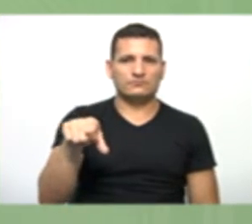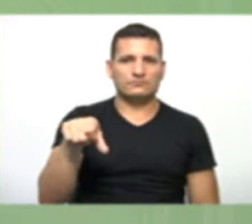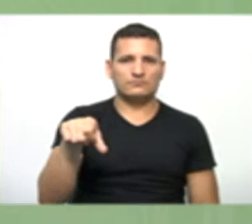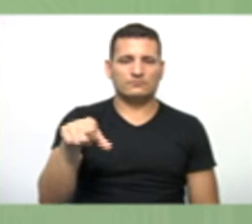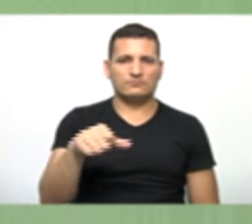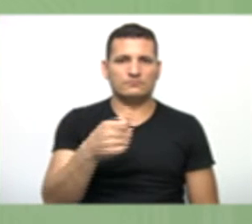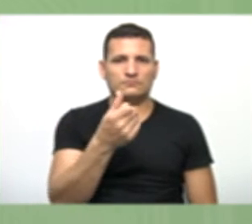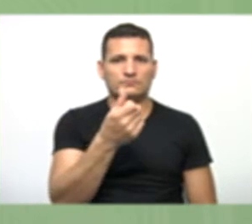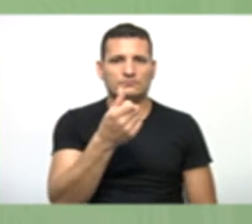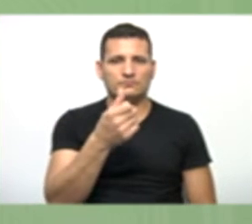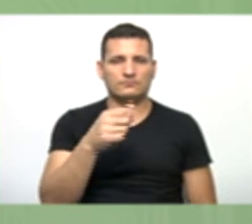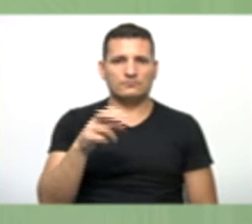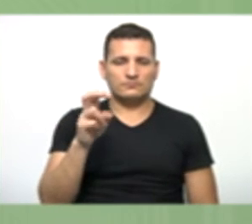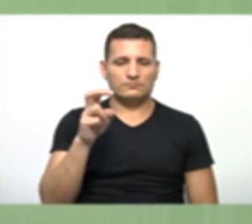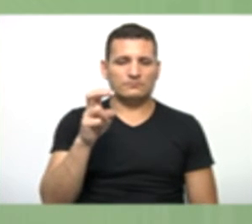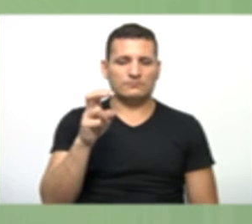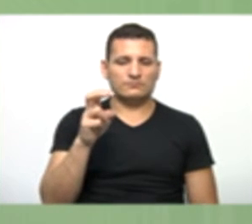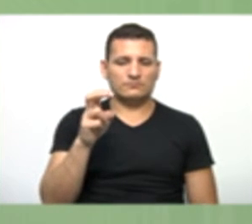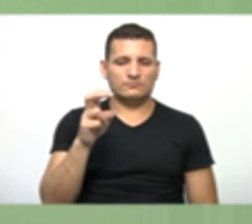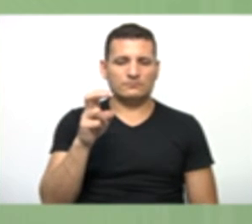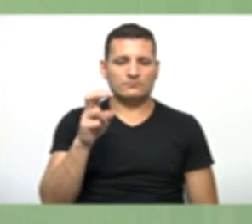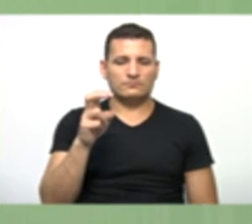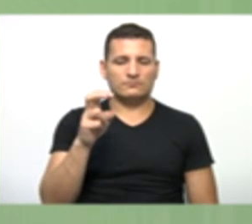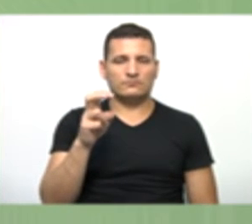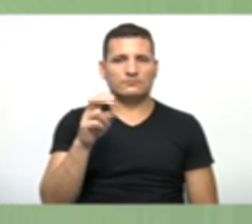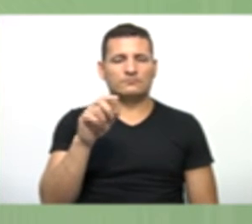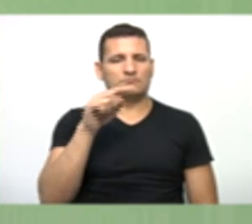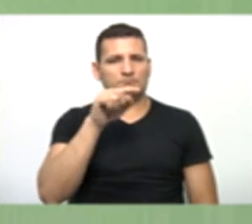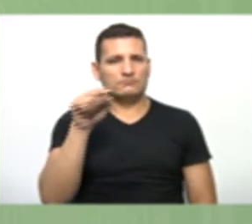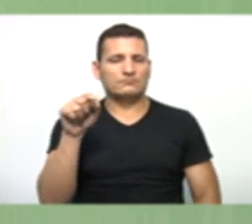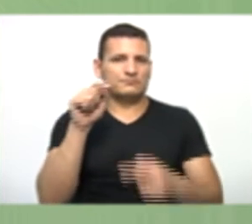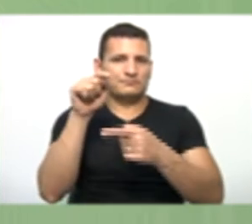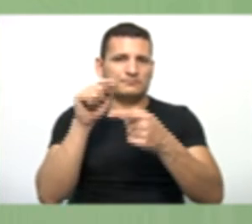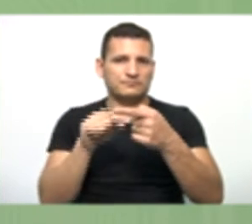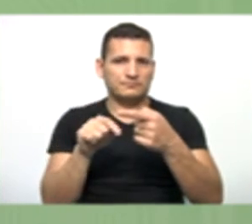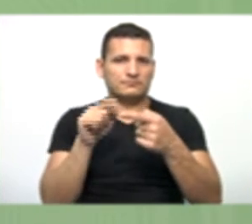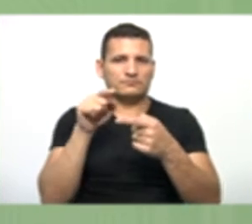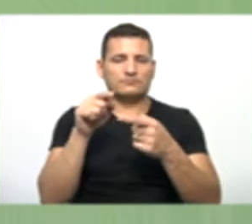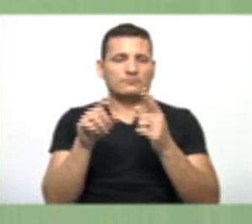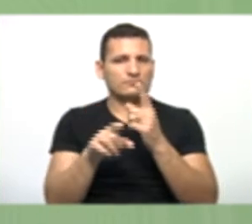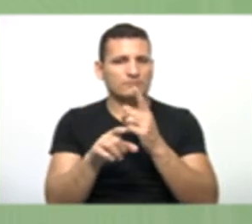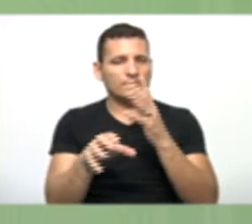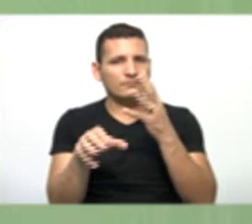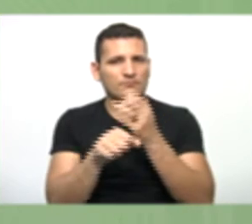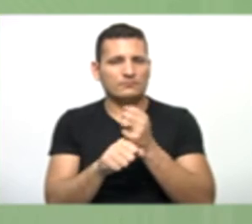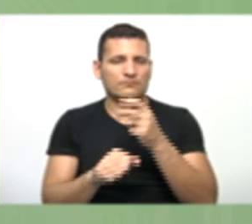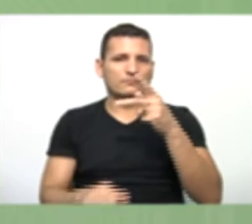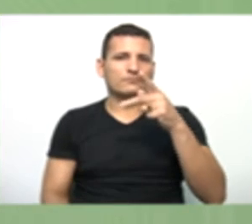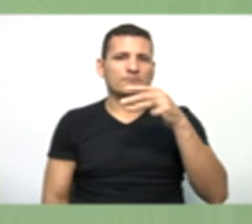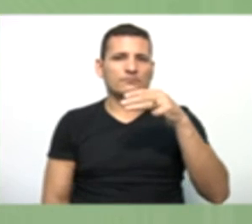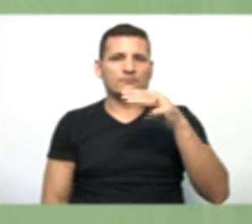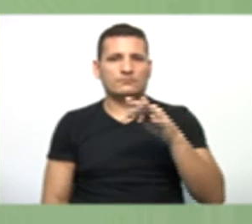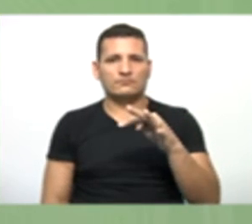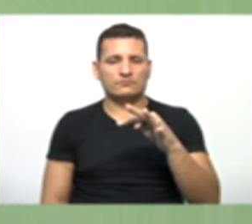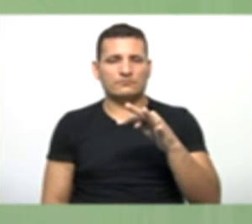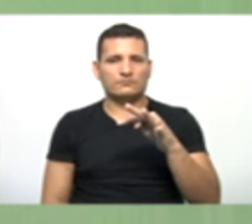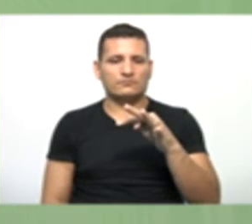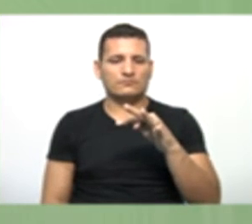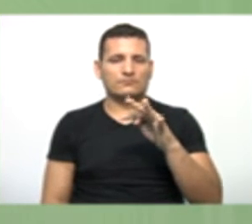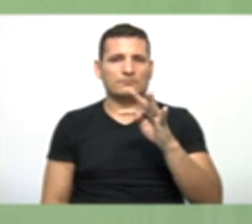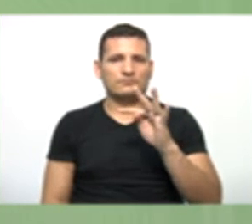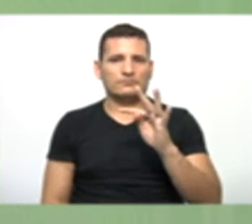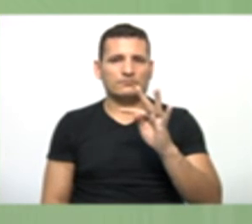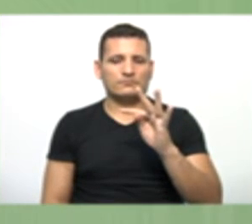3,545965. Ao dividir esses valores, nós vamos chegar ao nosso PMT, que é o valor procurado, que